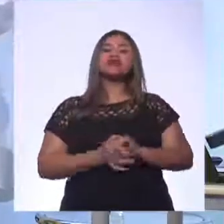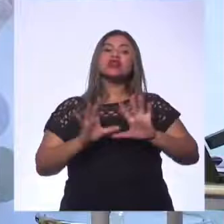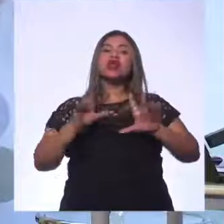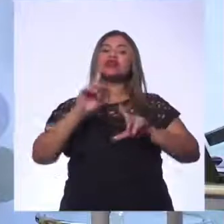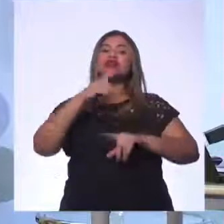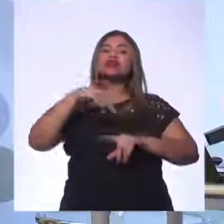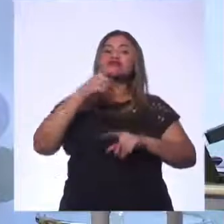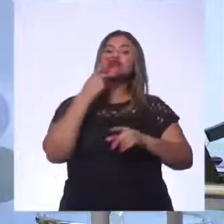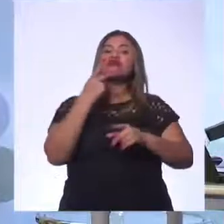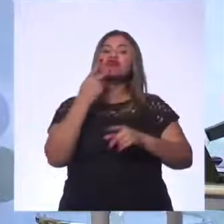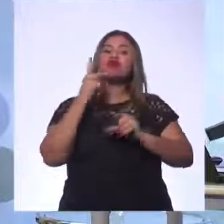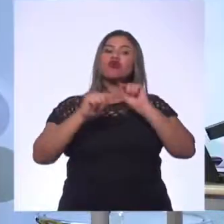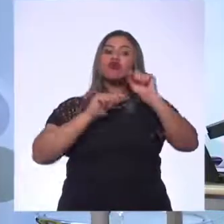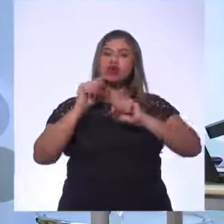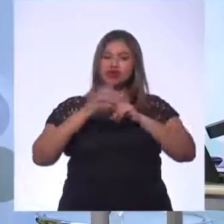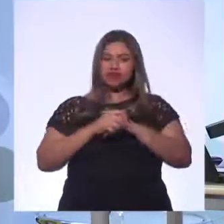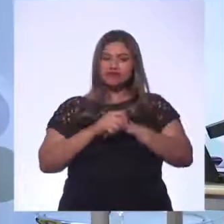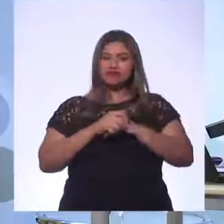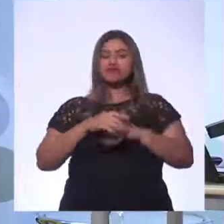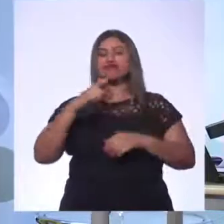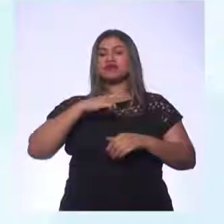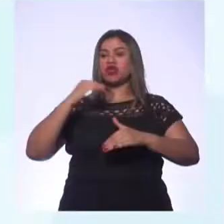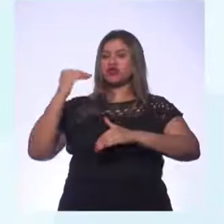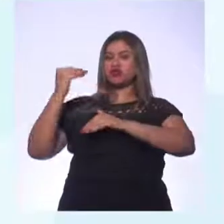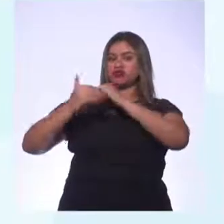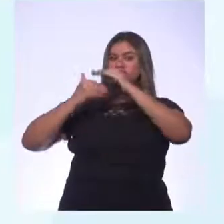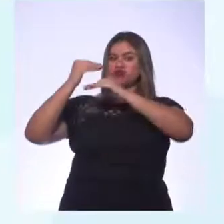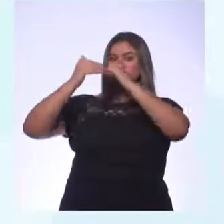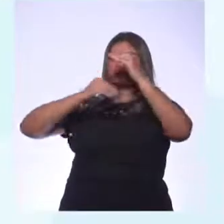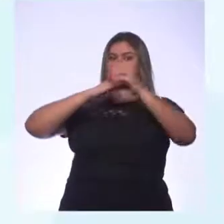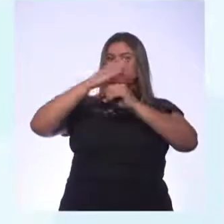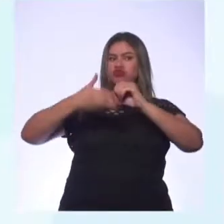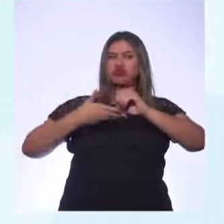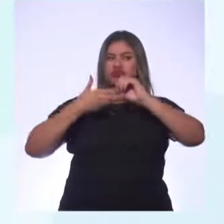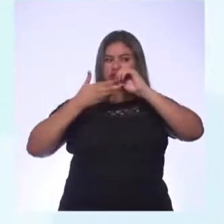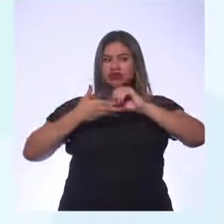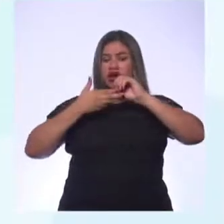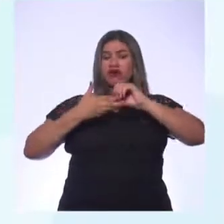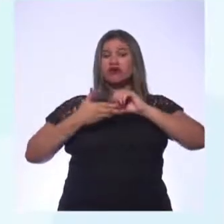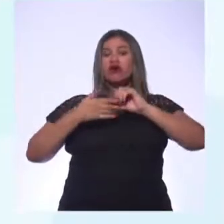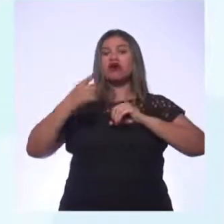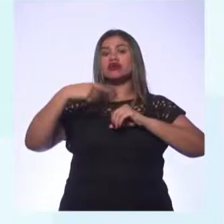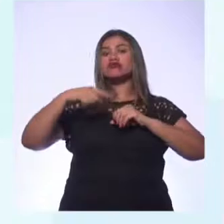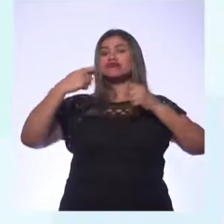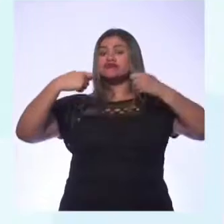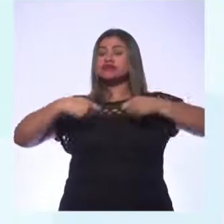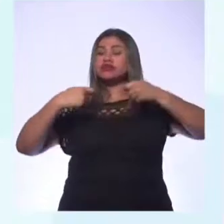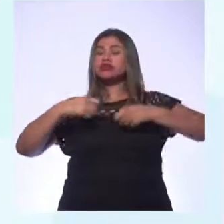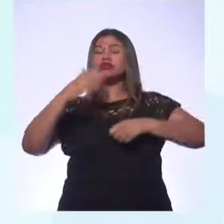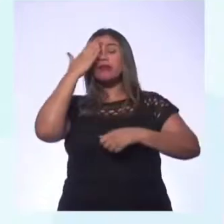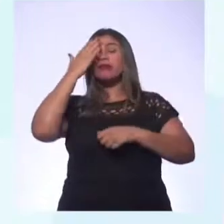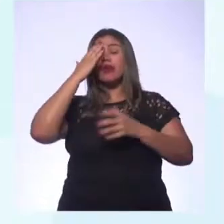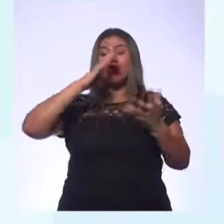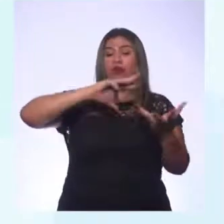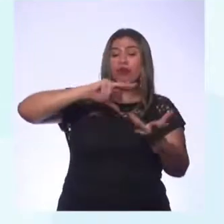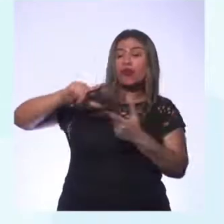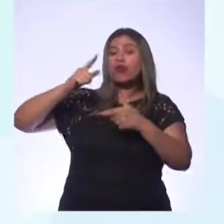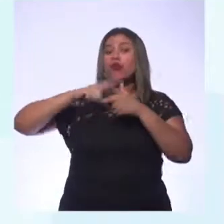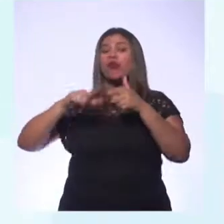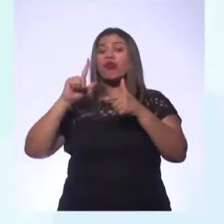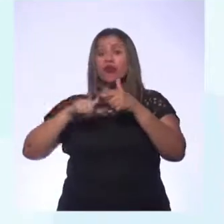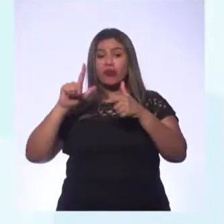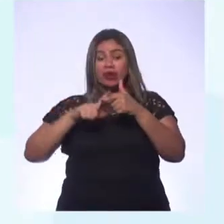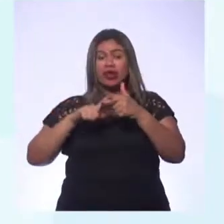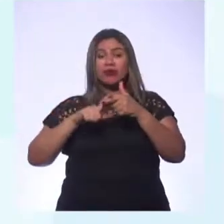definir o que aí? Ó? Quando falamos em desenvolvimento sustentável, devemos conhecer os problemas globais, mas principalmente conhecer os